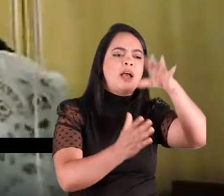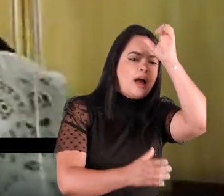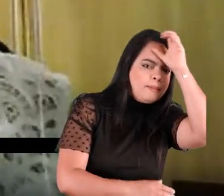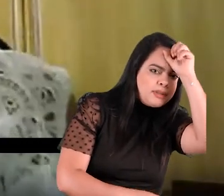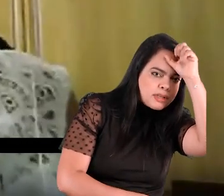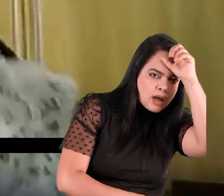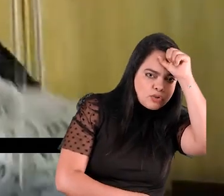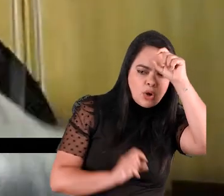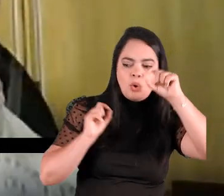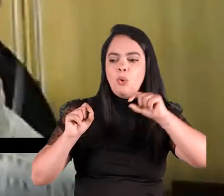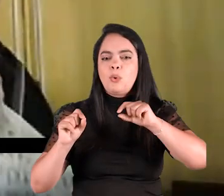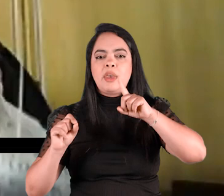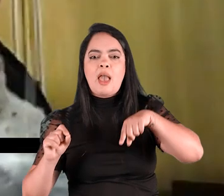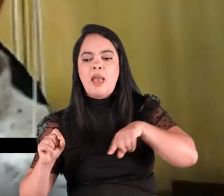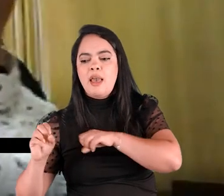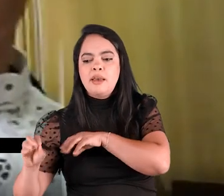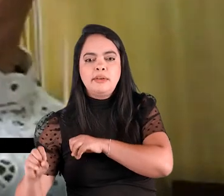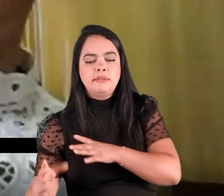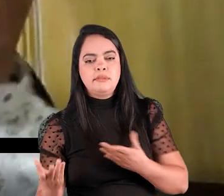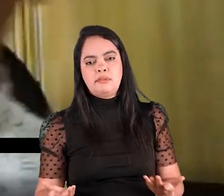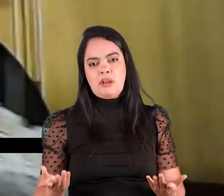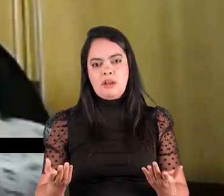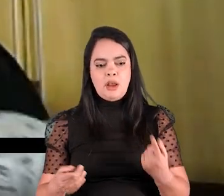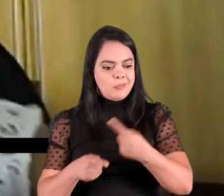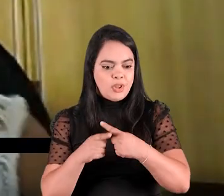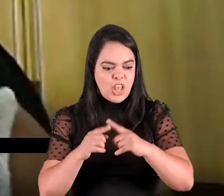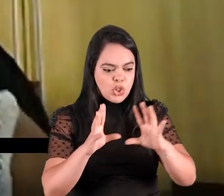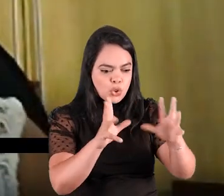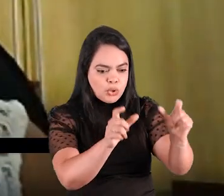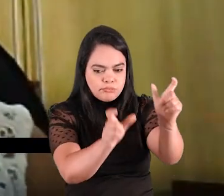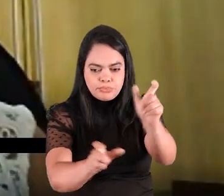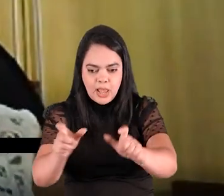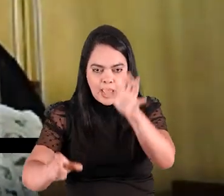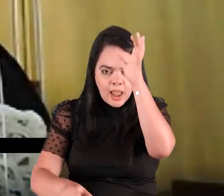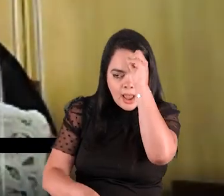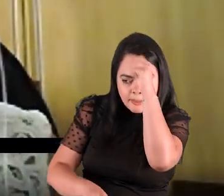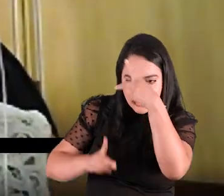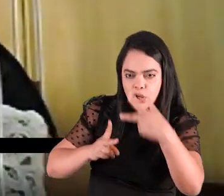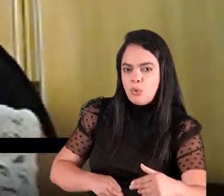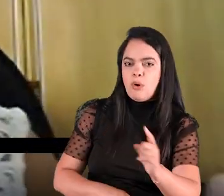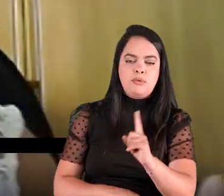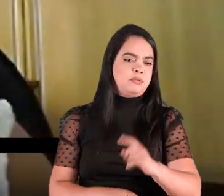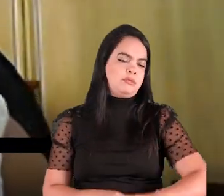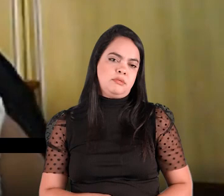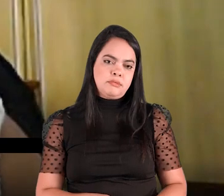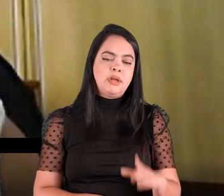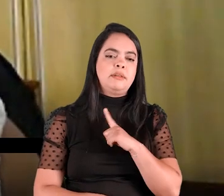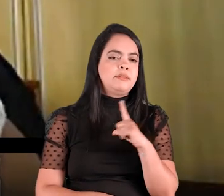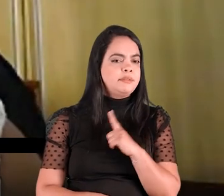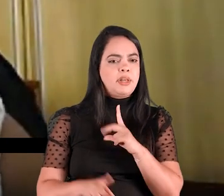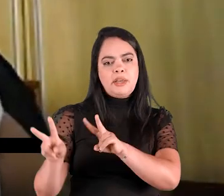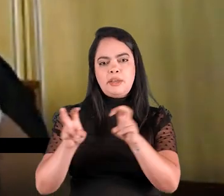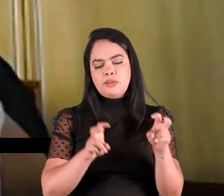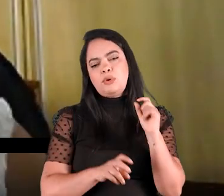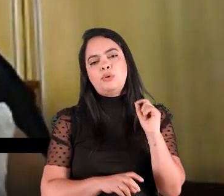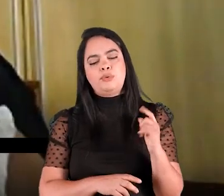todo mundo. Né? Então, tem outras questões que envolvem, que estão para além da deficiência. Está mesmo na concepção de